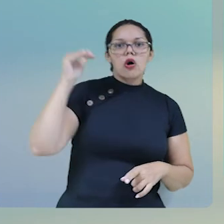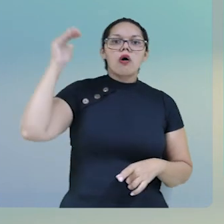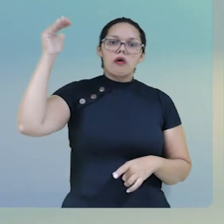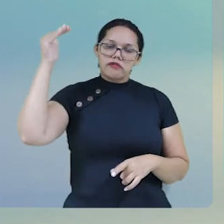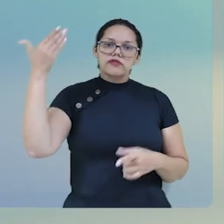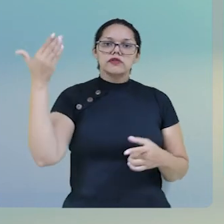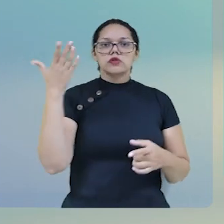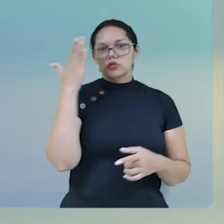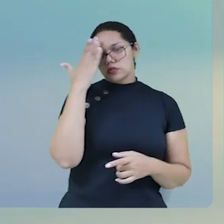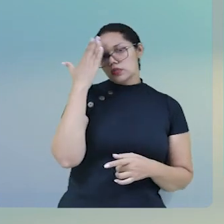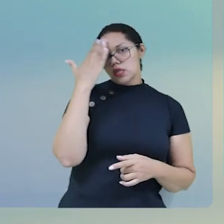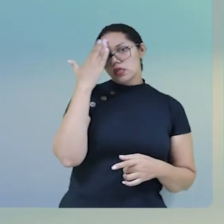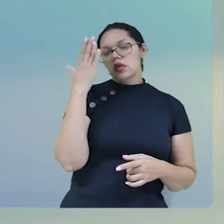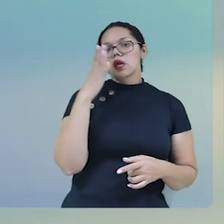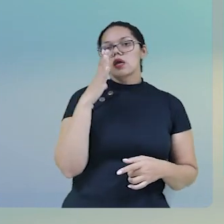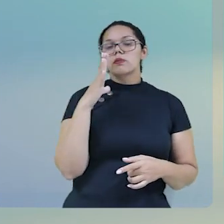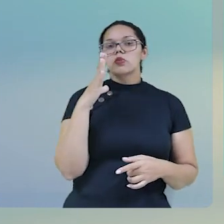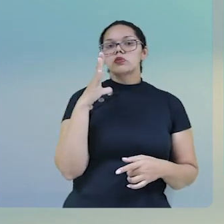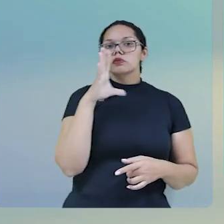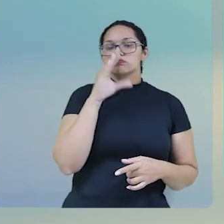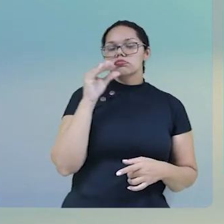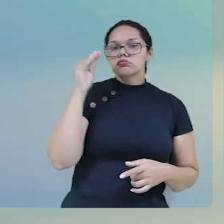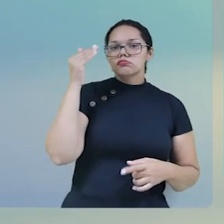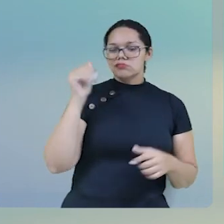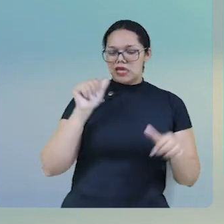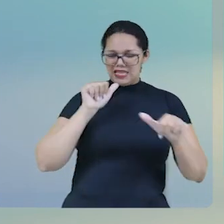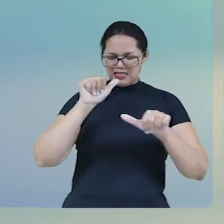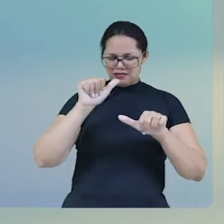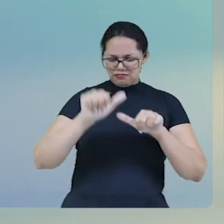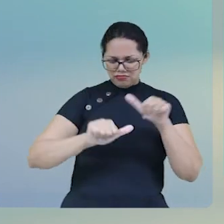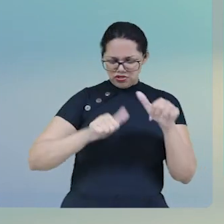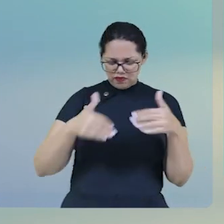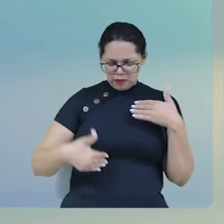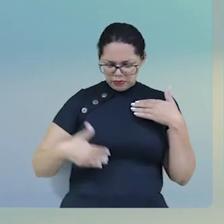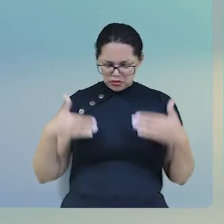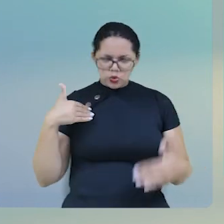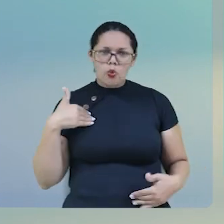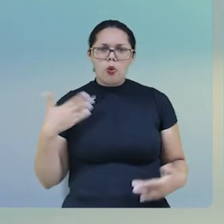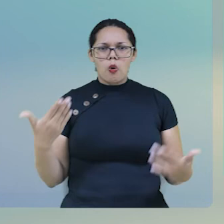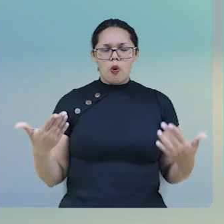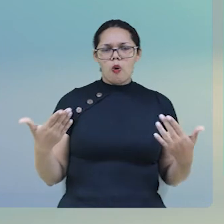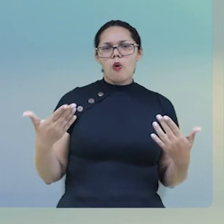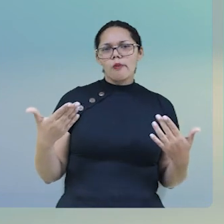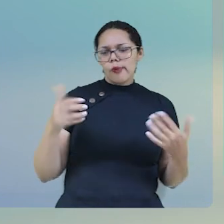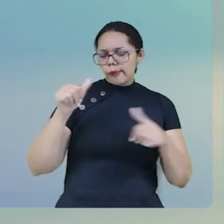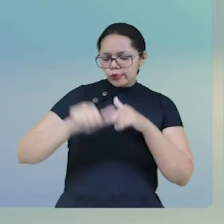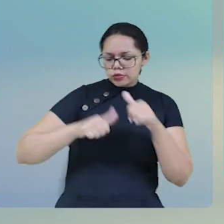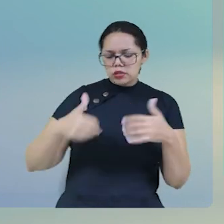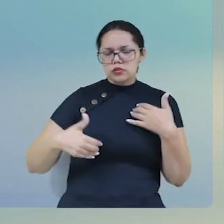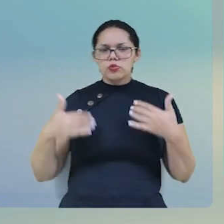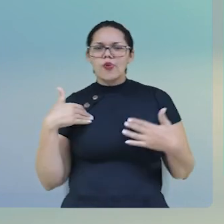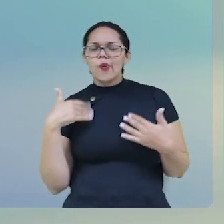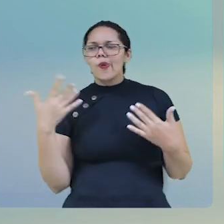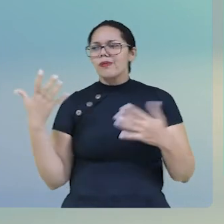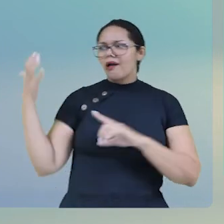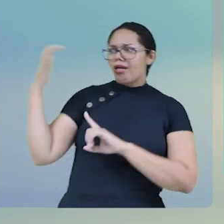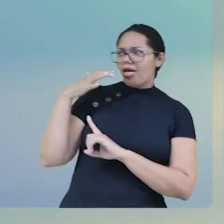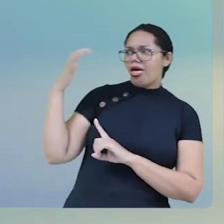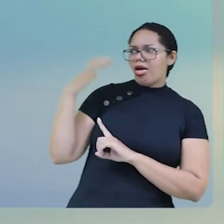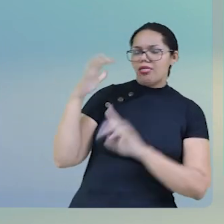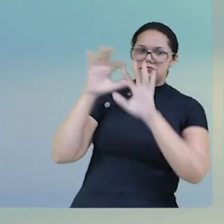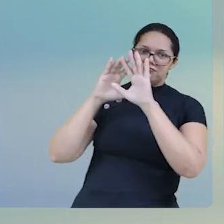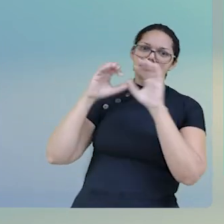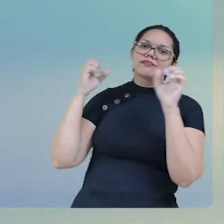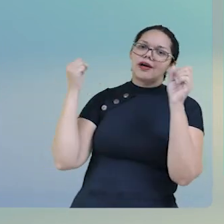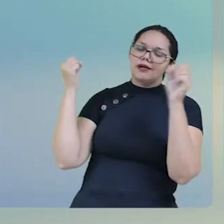Nós entendemos que as adolescentes também, por estarem no processo de transformação física, puberdade, adolescência, acabam que sendo